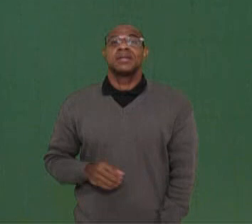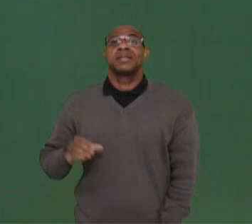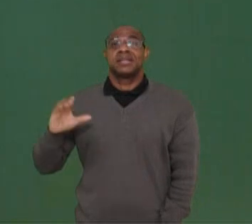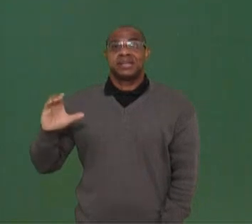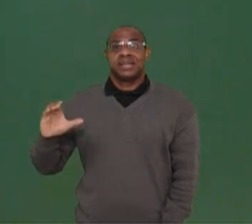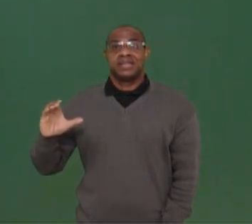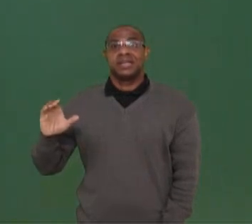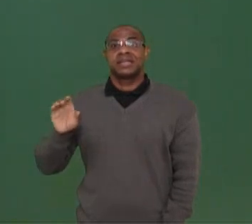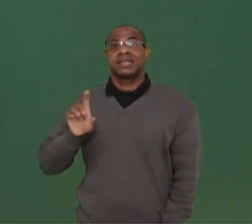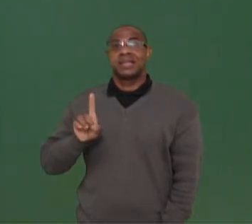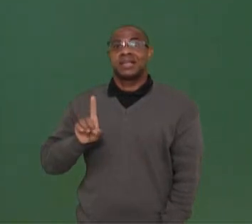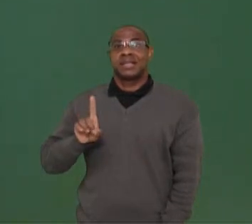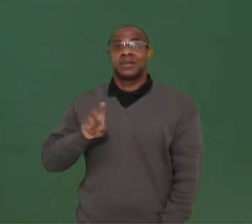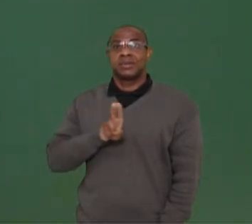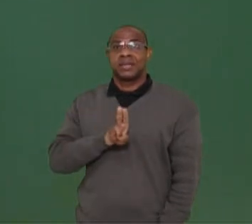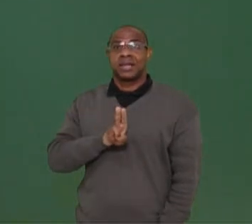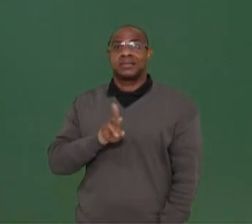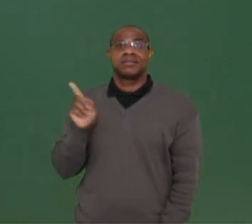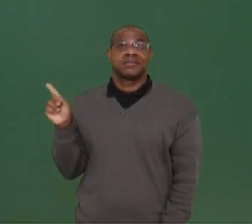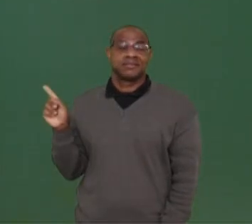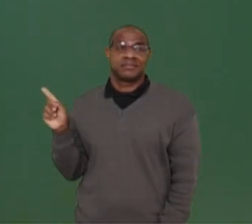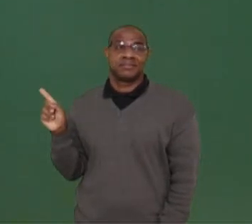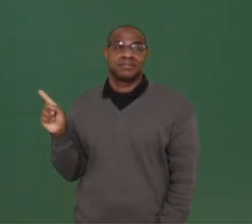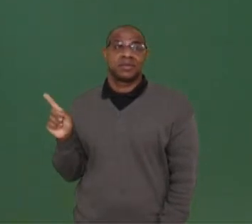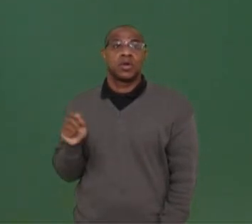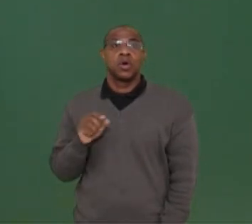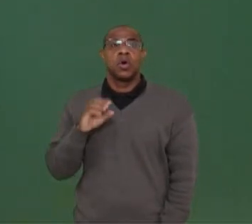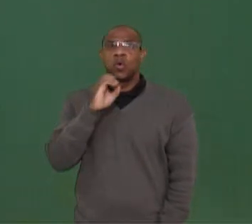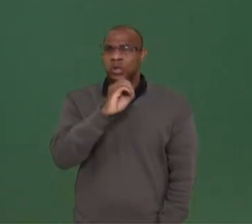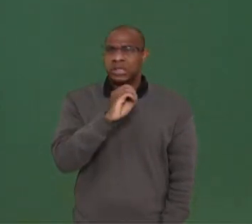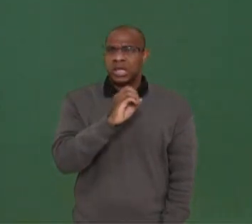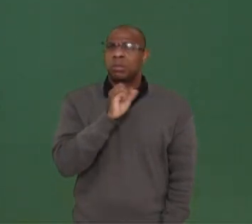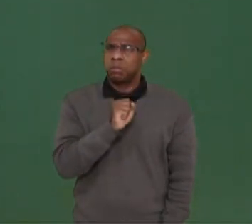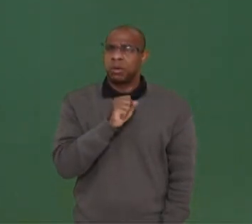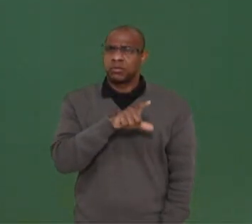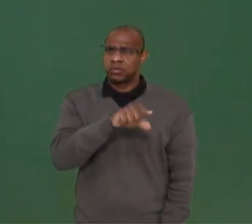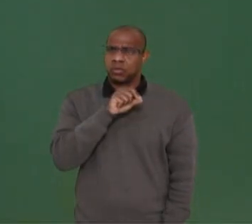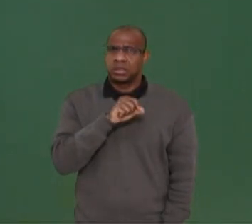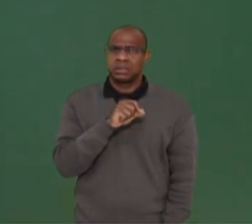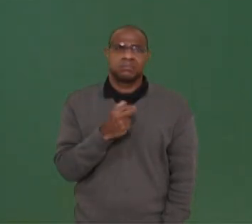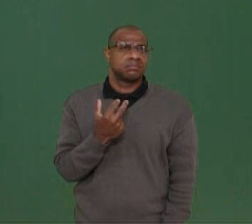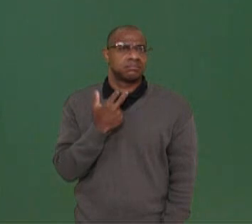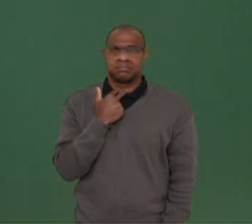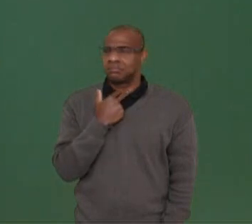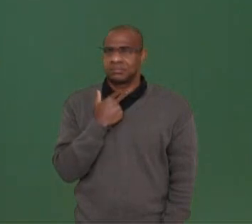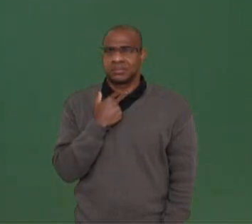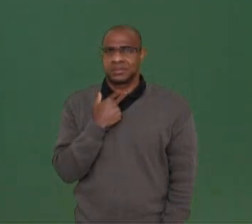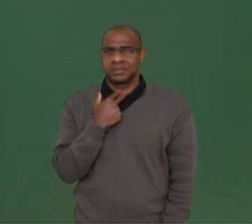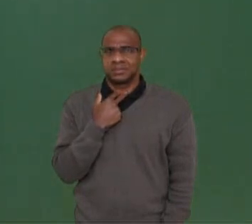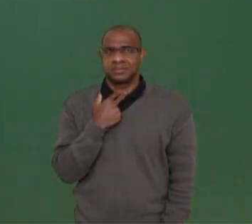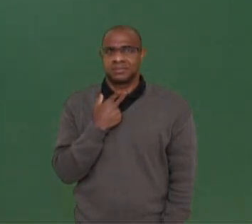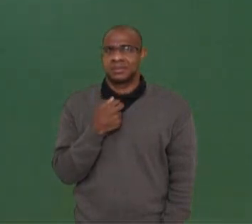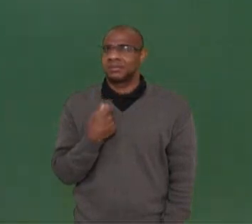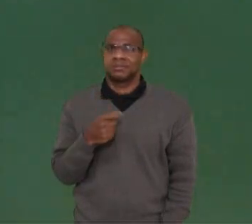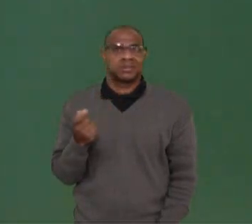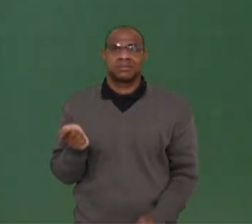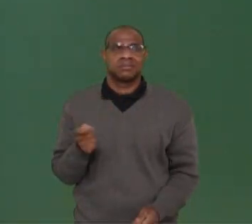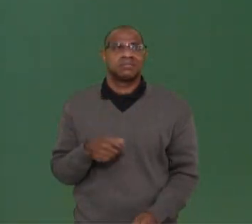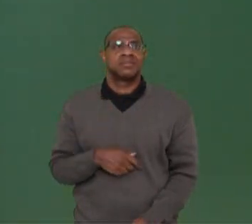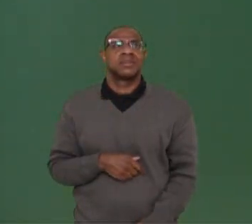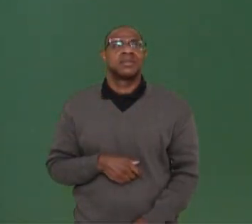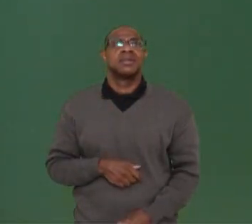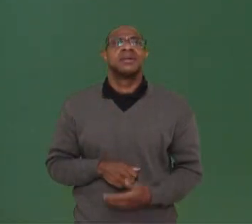terminar em 0 ou em 5. O 0 pode ser escolhido? Não, porque ele não faz parte das minhas possibilidades ali. O único que faz parte é